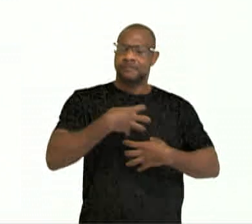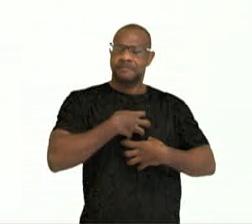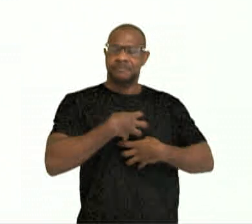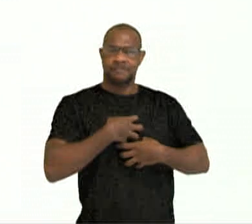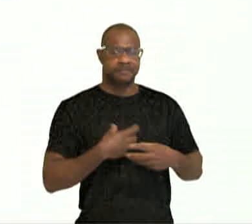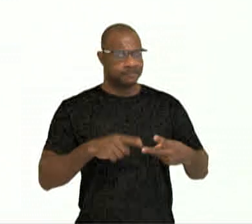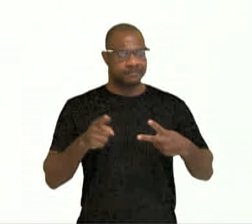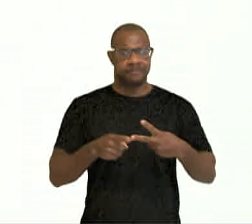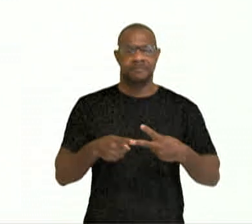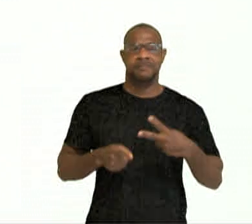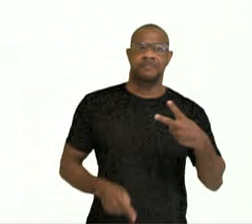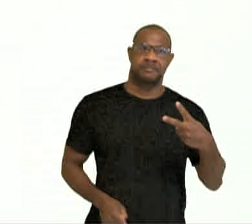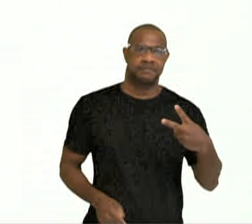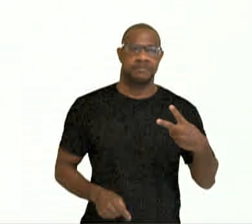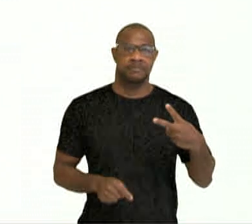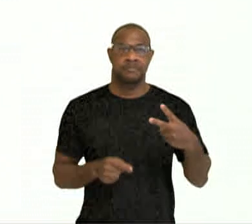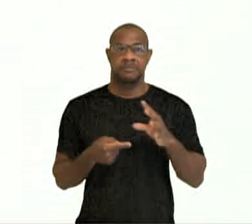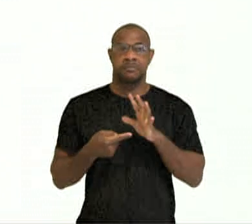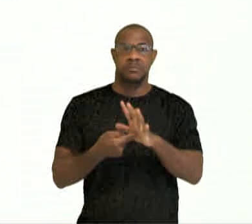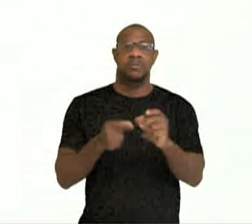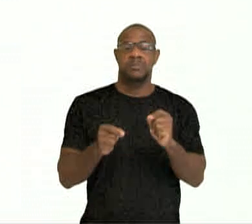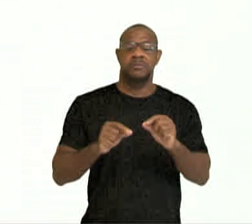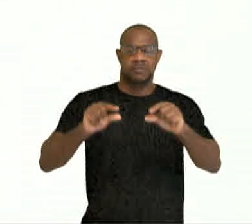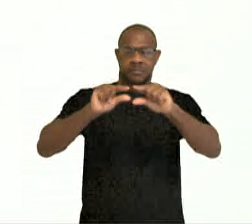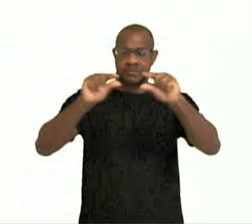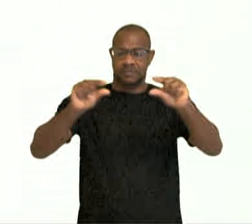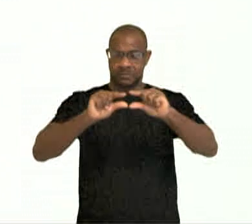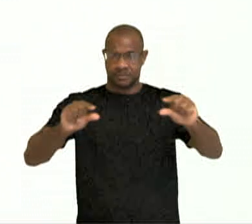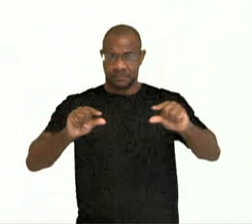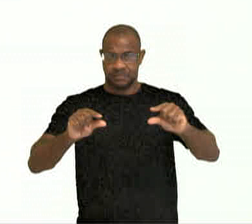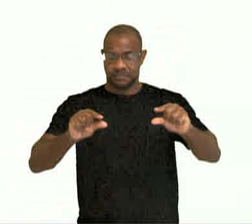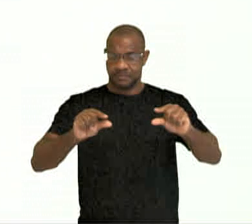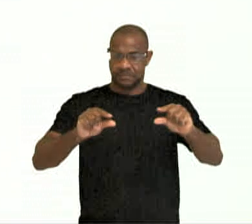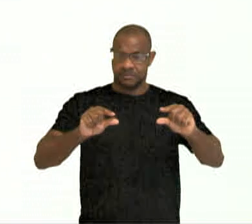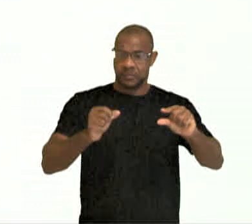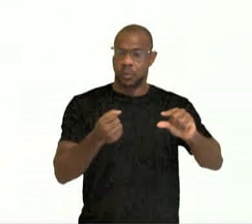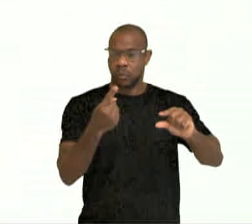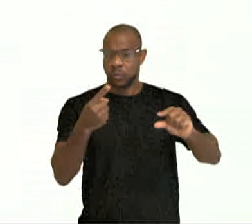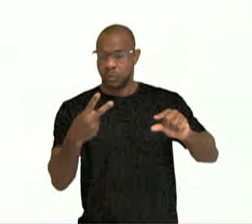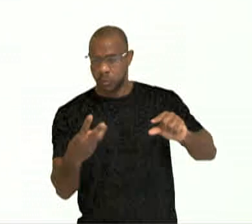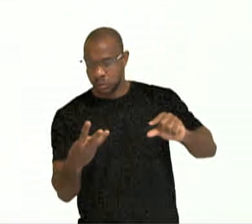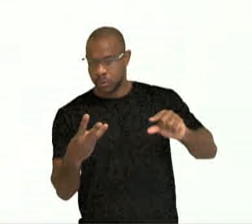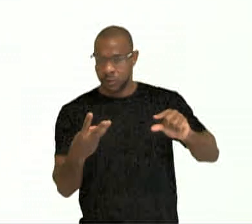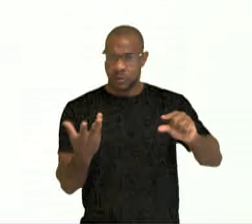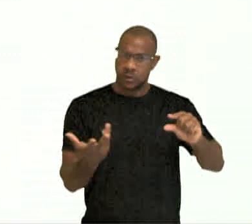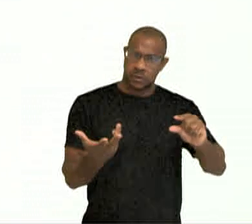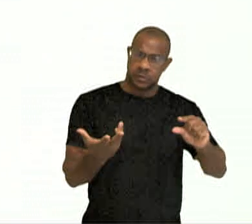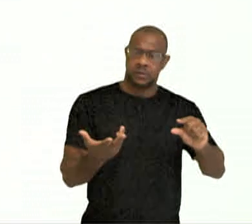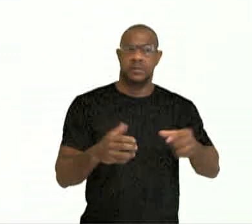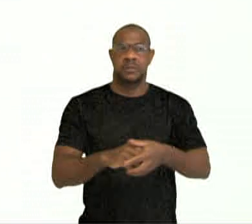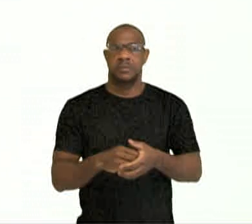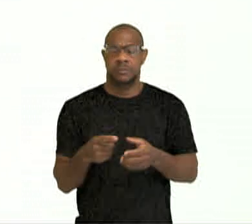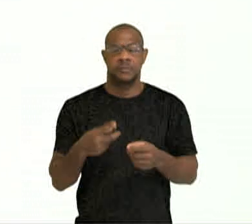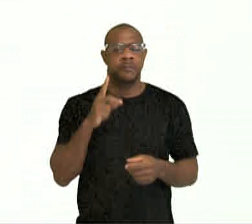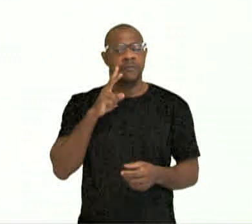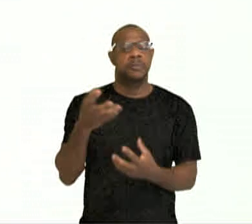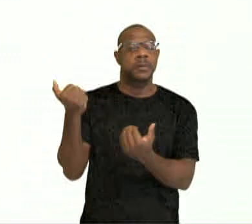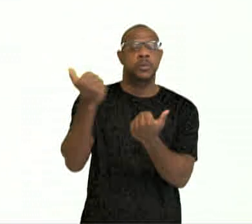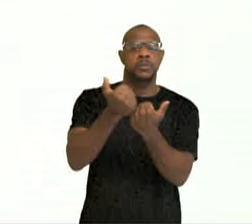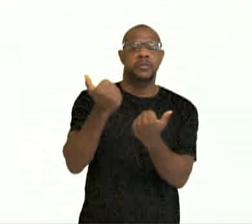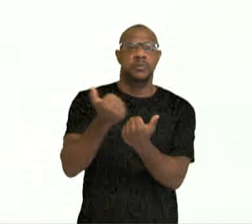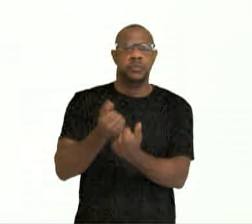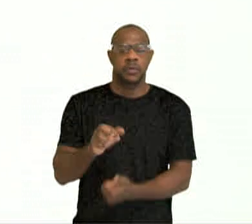letra B, identifique um ou mais versos do texto que ilustrem a atitude de substituir o